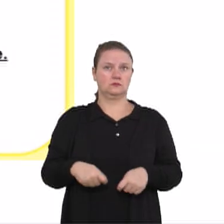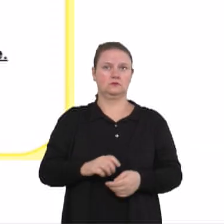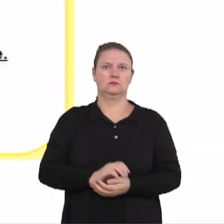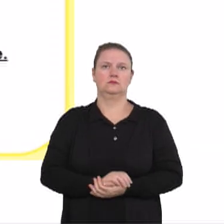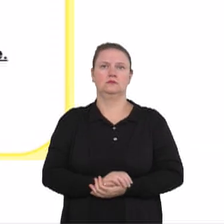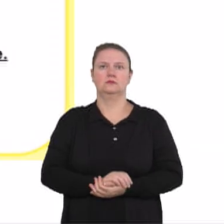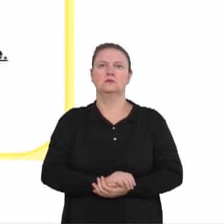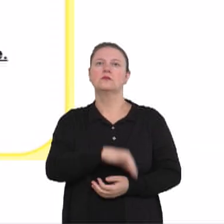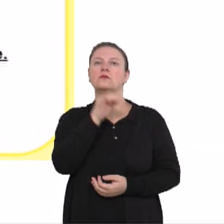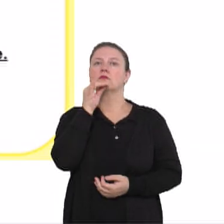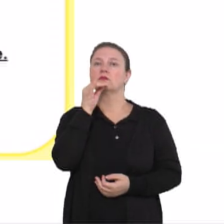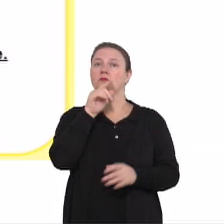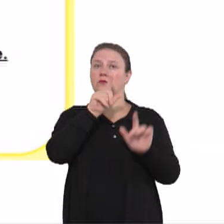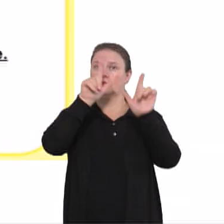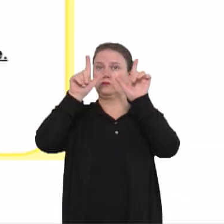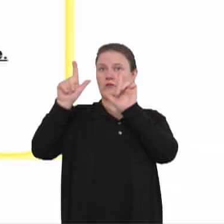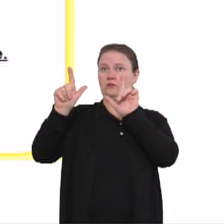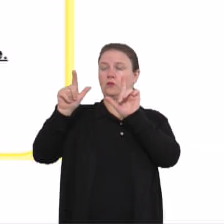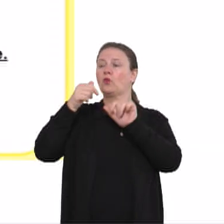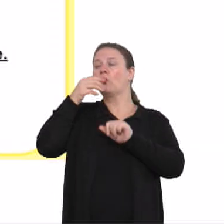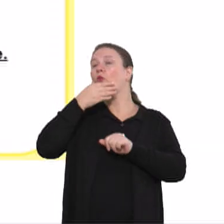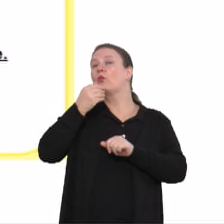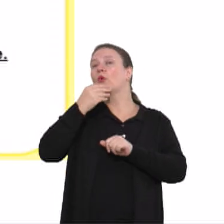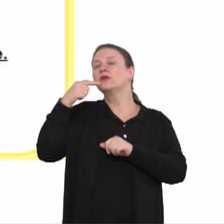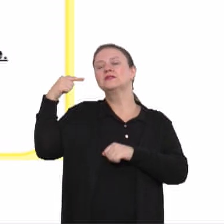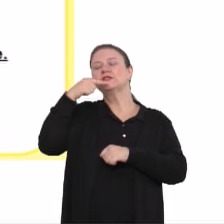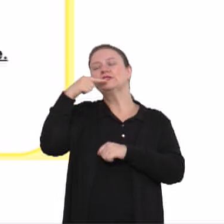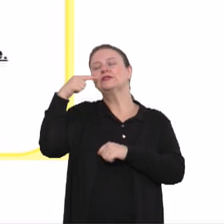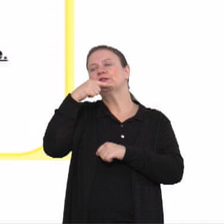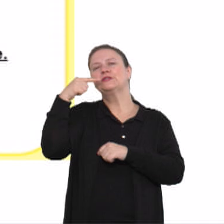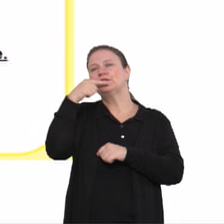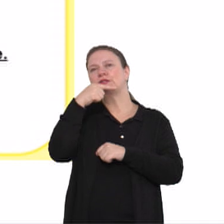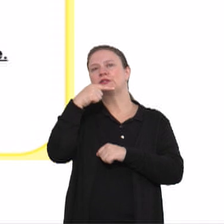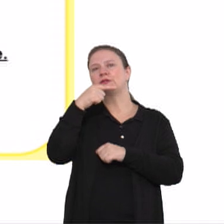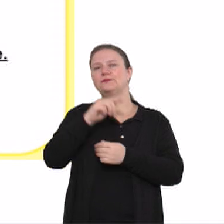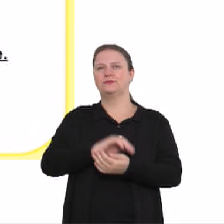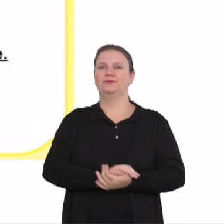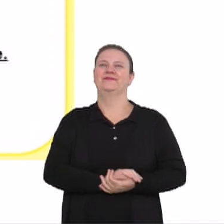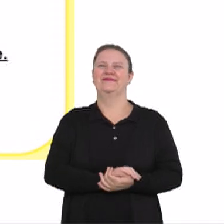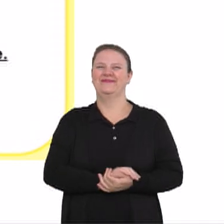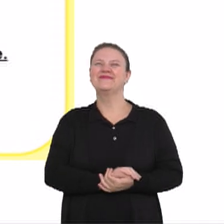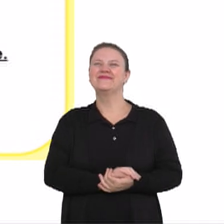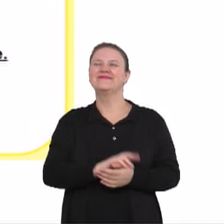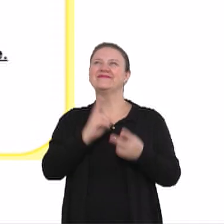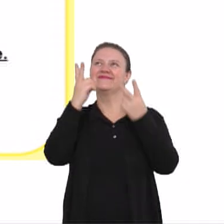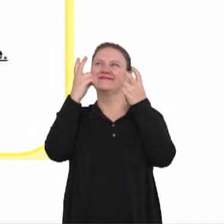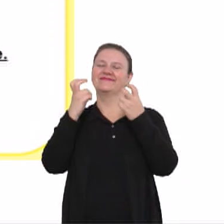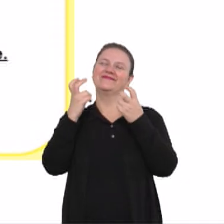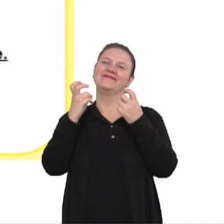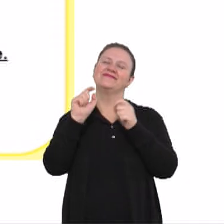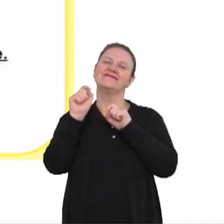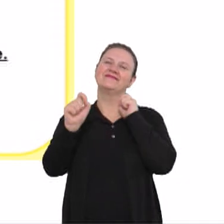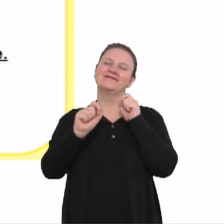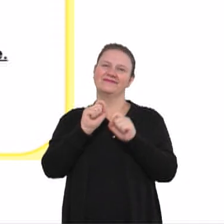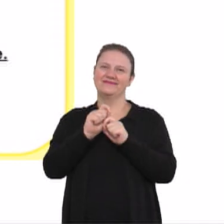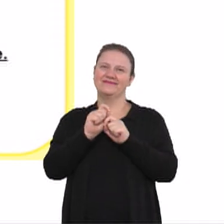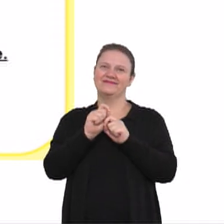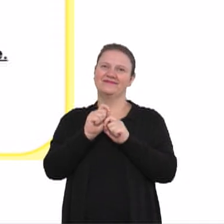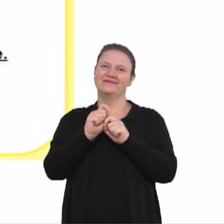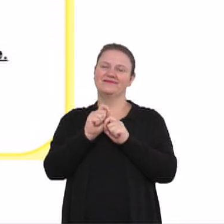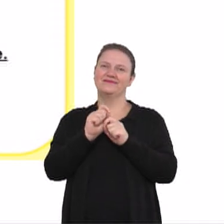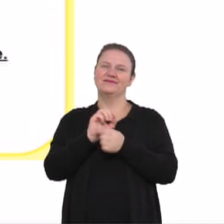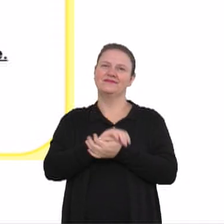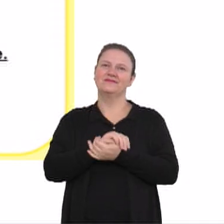outro exemplo aqui ó o garotinho é que ele tá escovando dente jack manchester brush skins do for